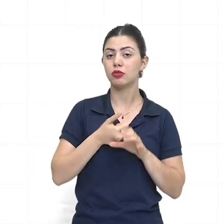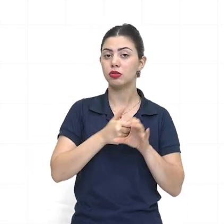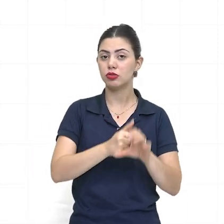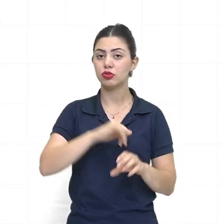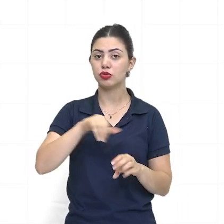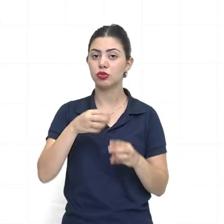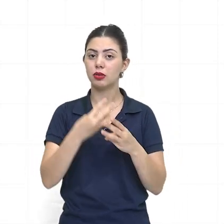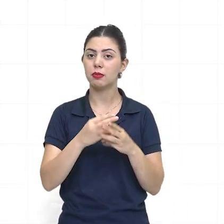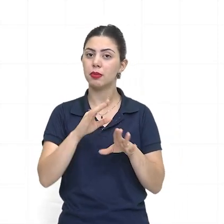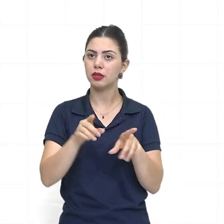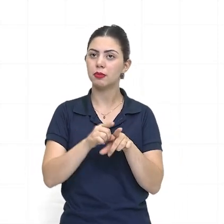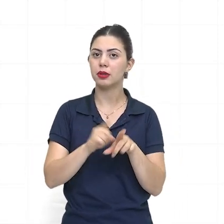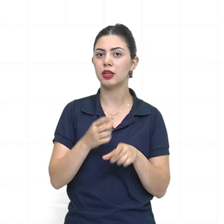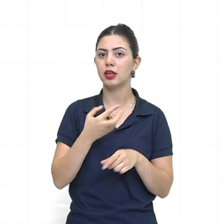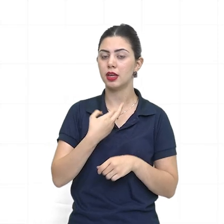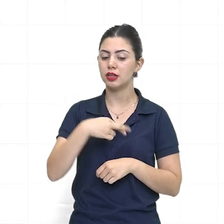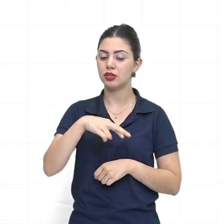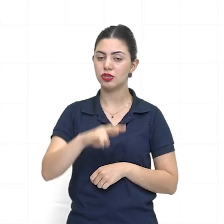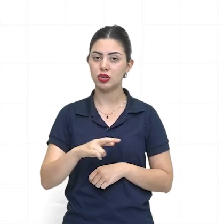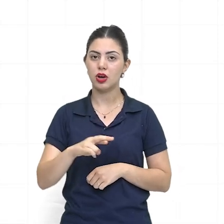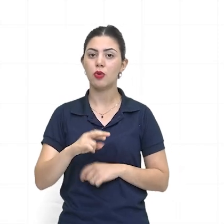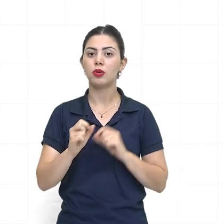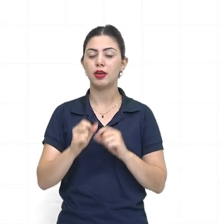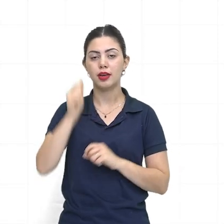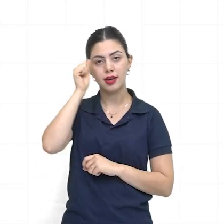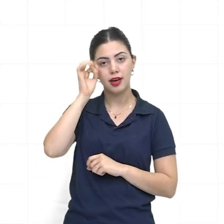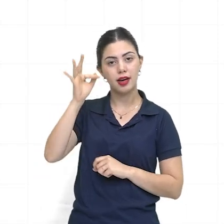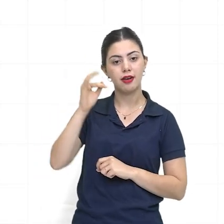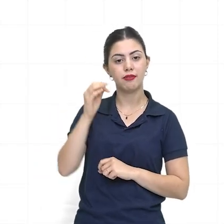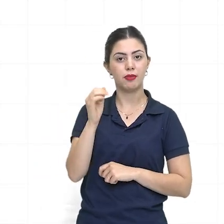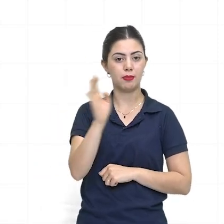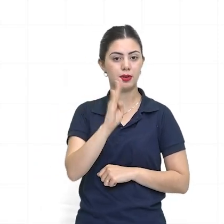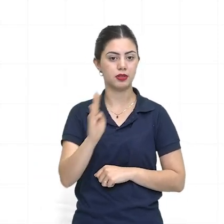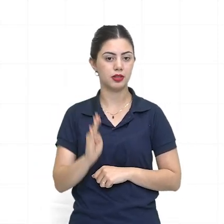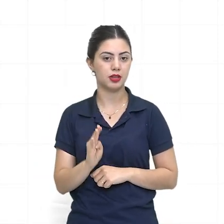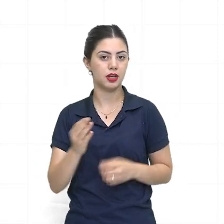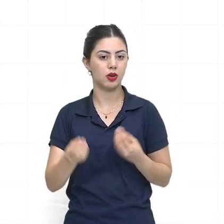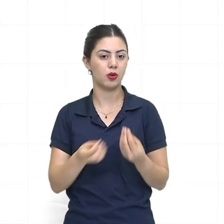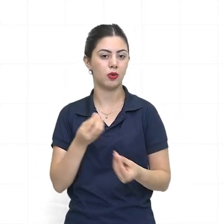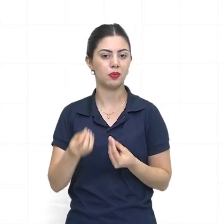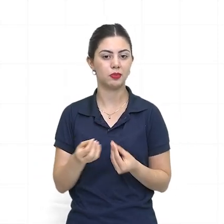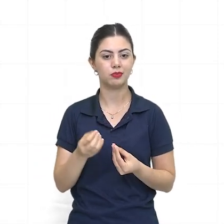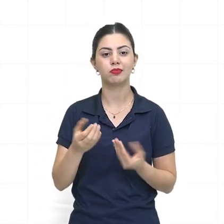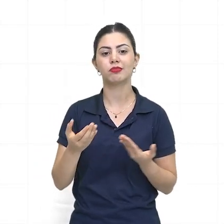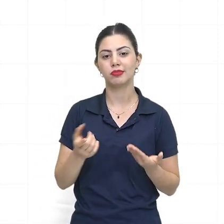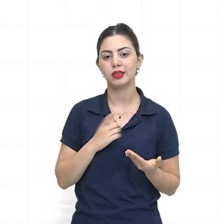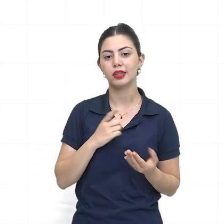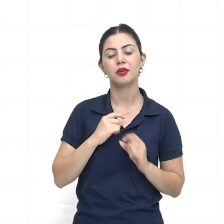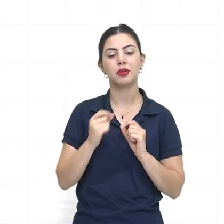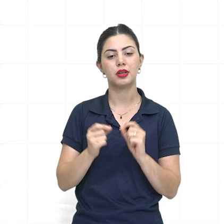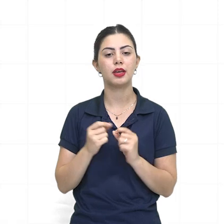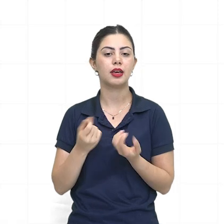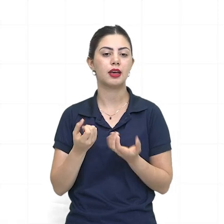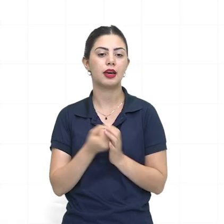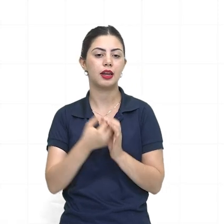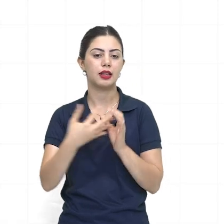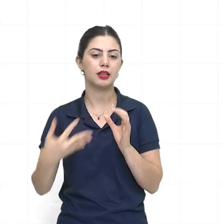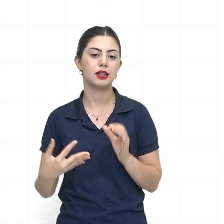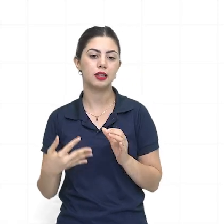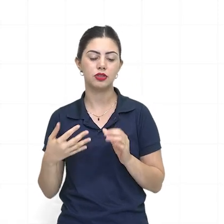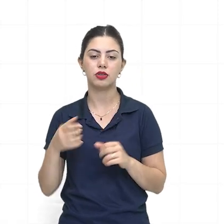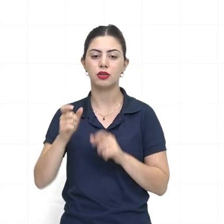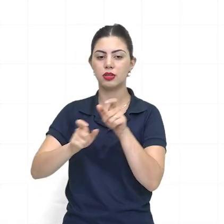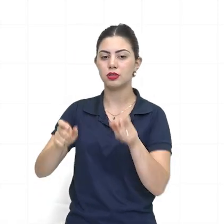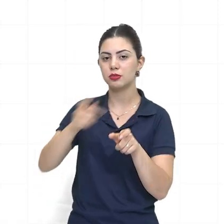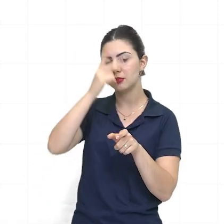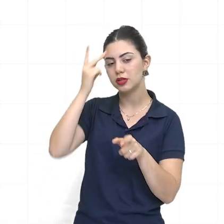as religiões afro-brasileiras, olha só que bonito, na próxima cartela, estão baseadas no caráter solidário entre as pessoas,